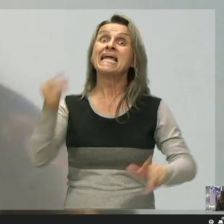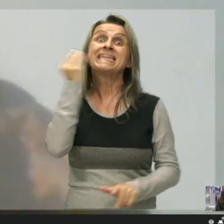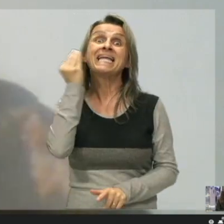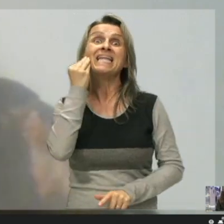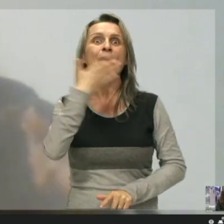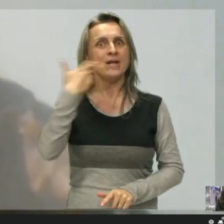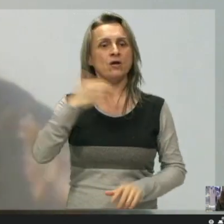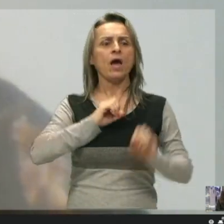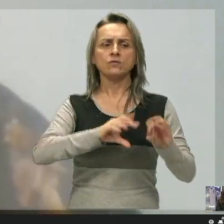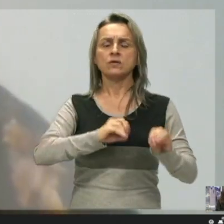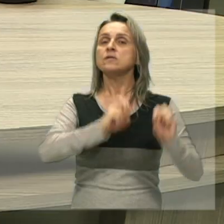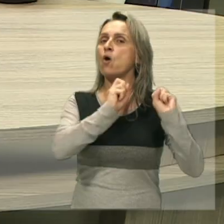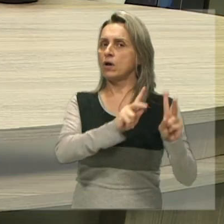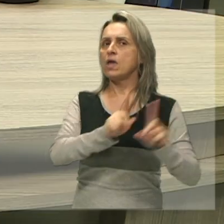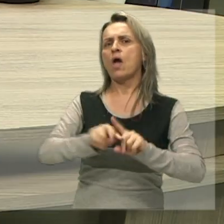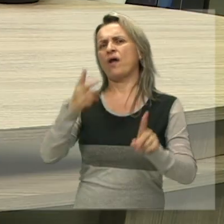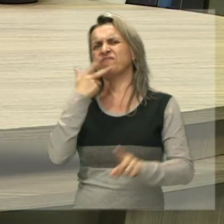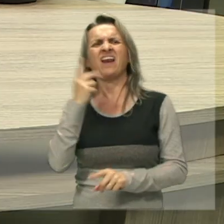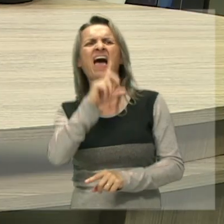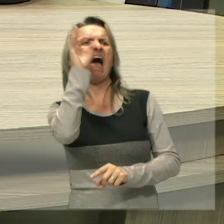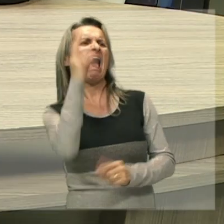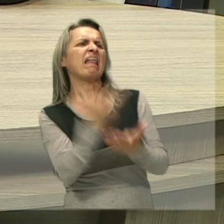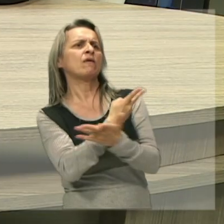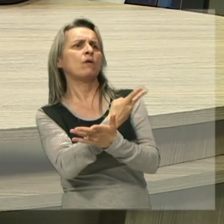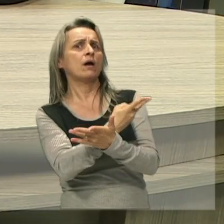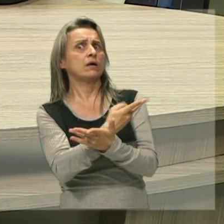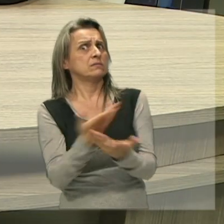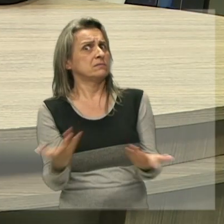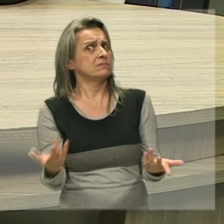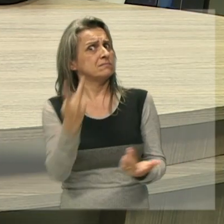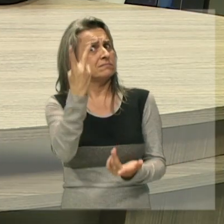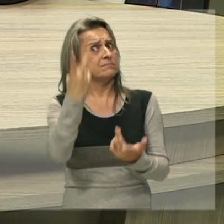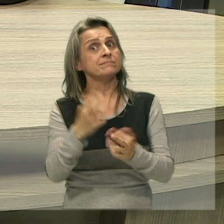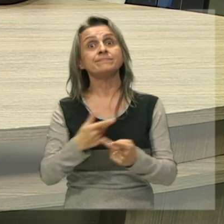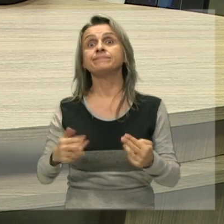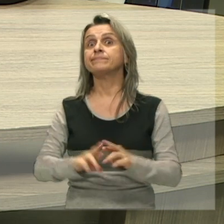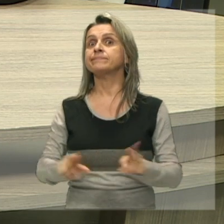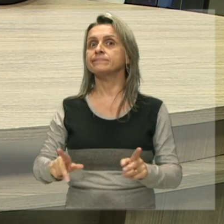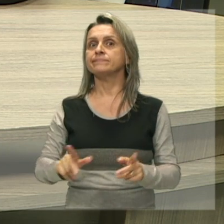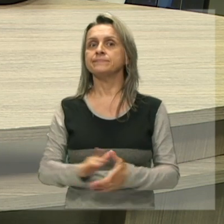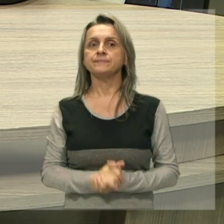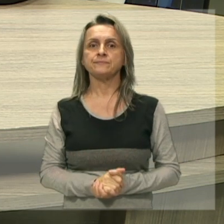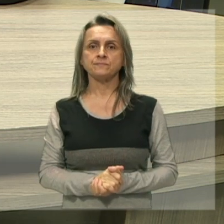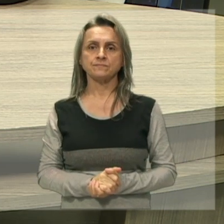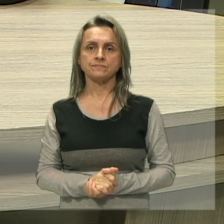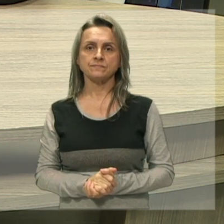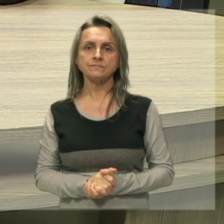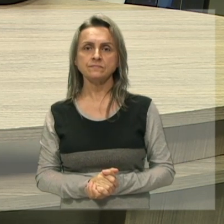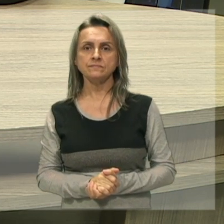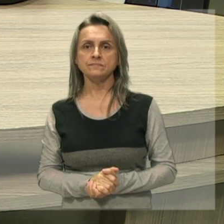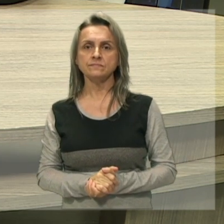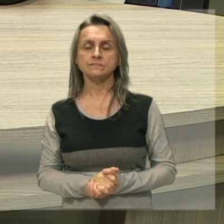São coisas diferentes. Mas no teu entendimento já funcionou, já tivemos avanços, né? Já tivemos